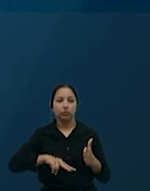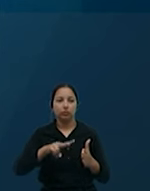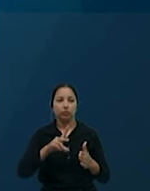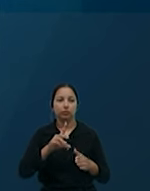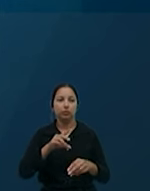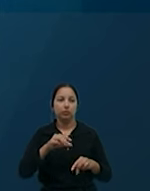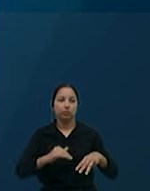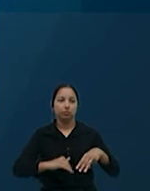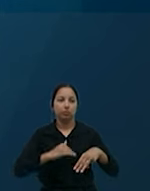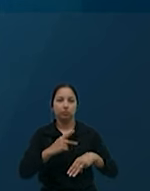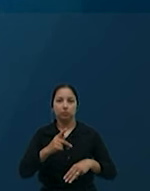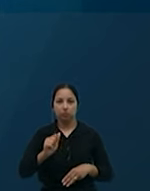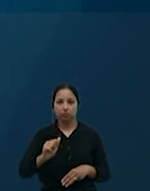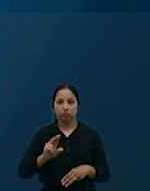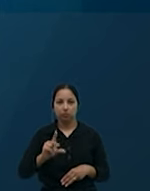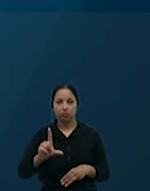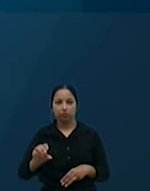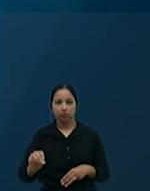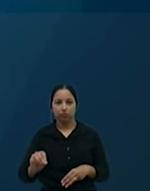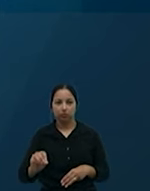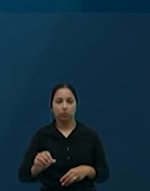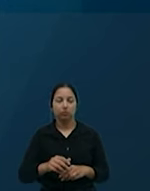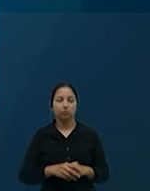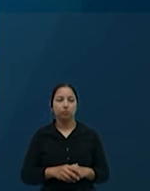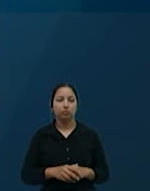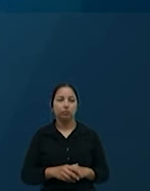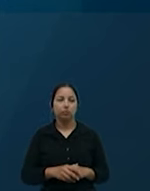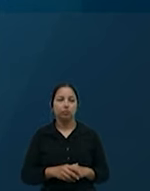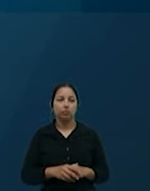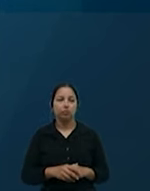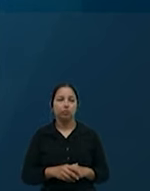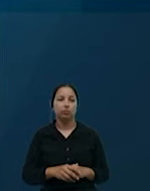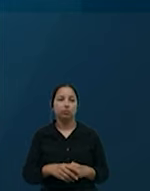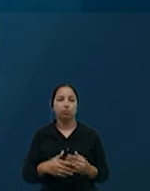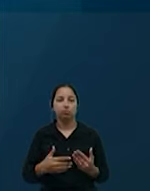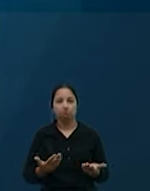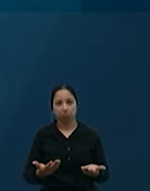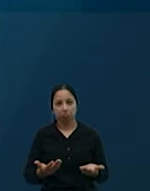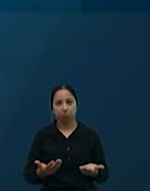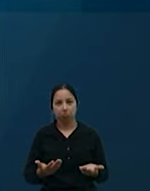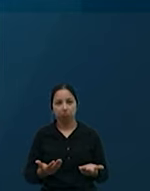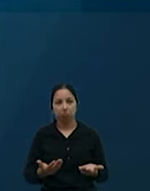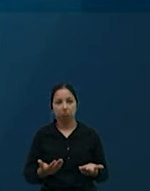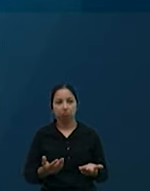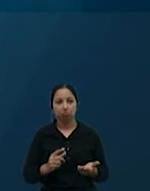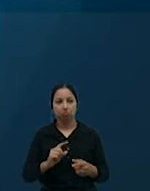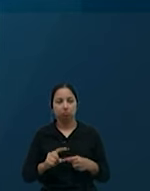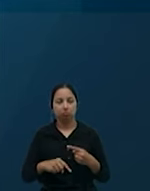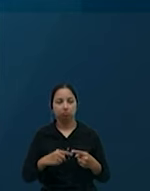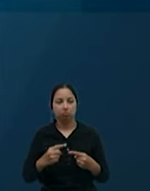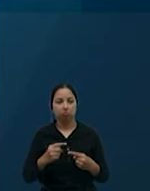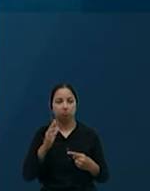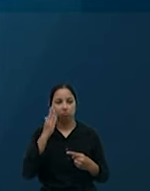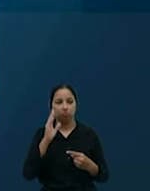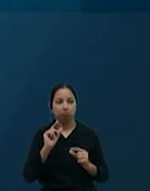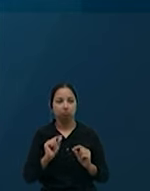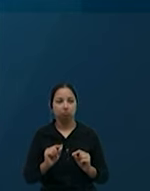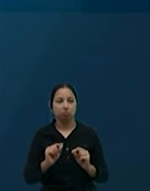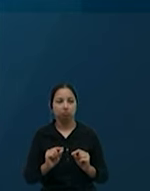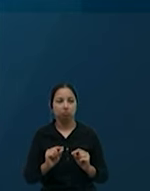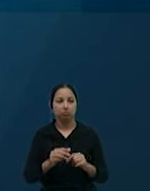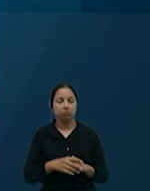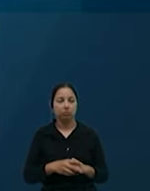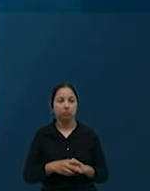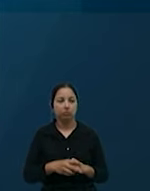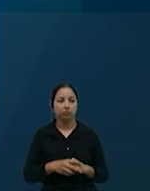ministro Paulo Sérgio Domingues, que acabou por compreender, acolhendo uma tese subsidiária do Estado do Paraná em seu